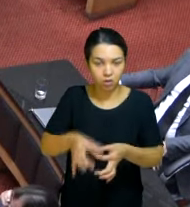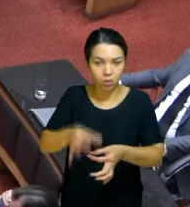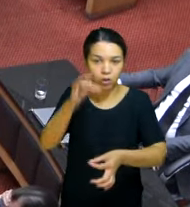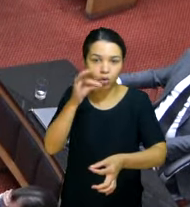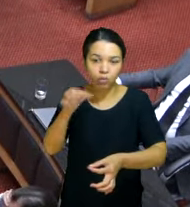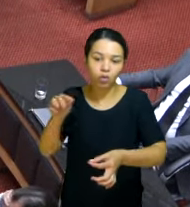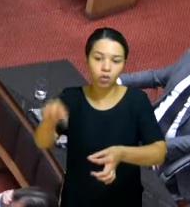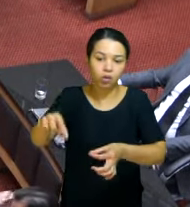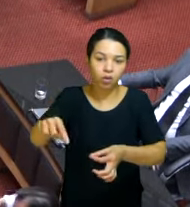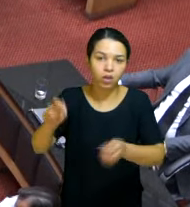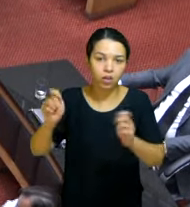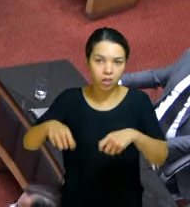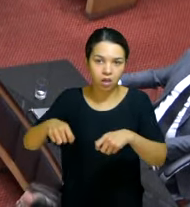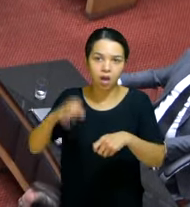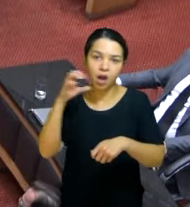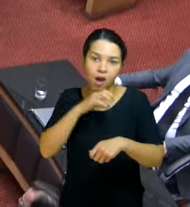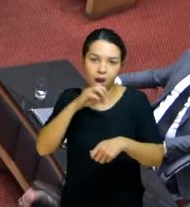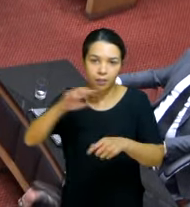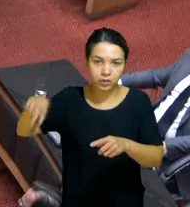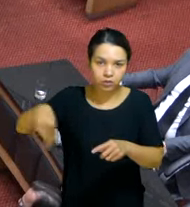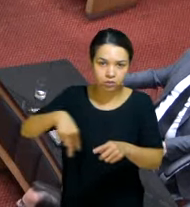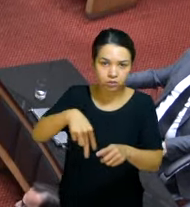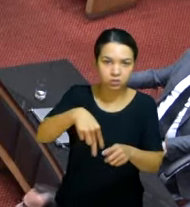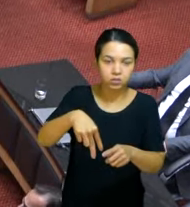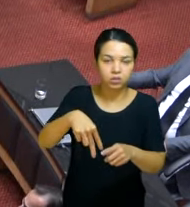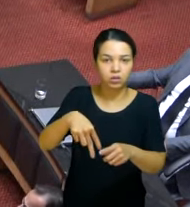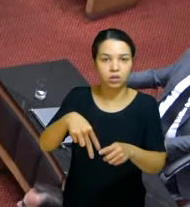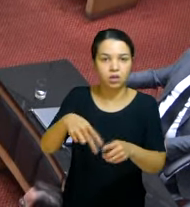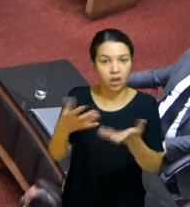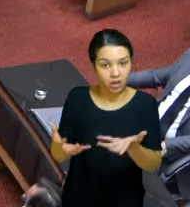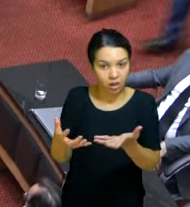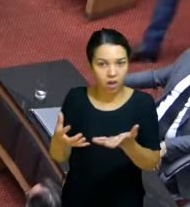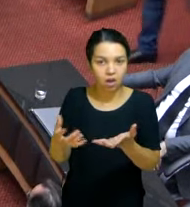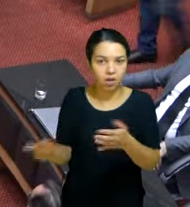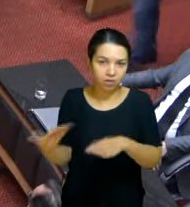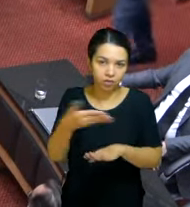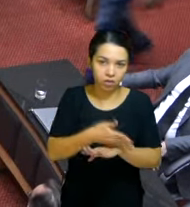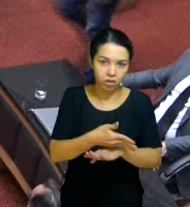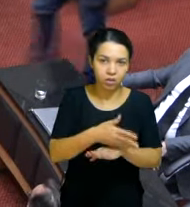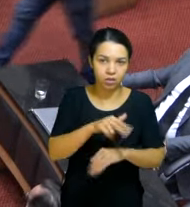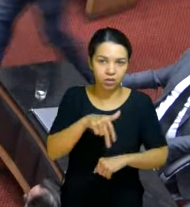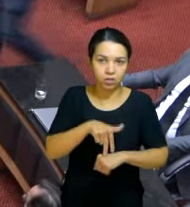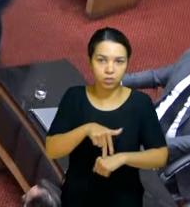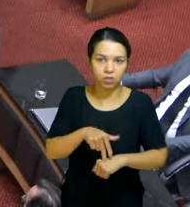rápido, a não ser que queiram, né, utilizar a tribuna sem problema nenhum.